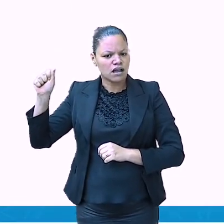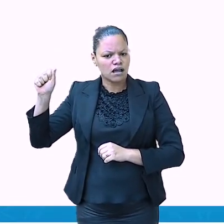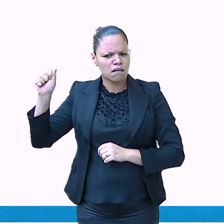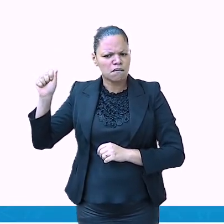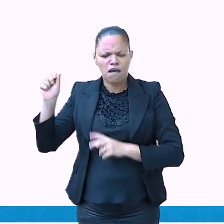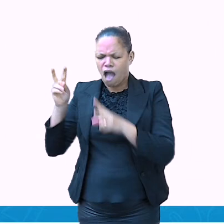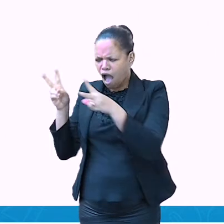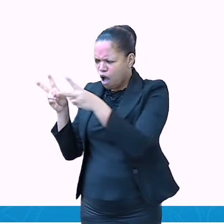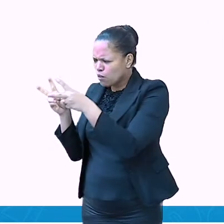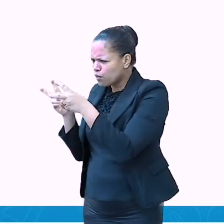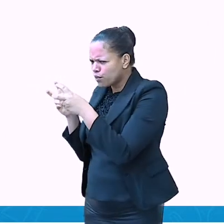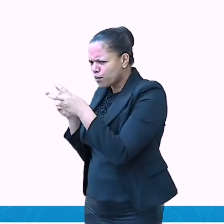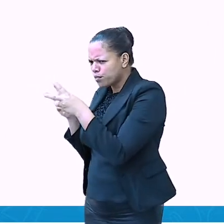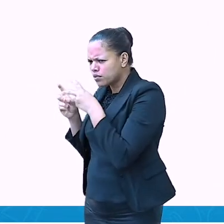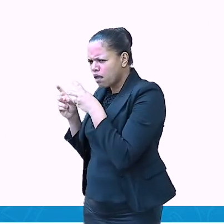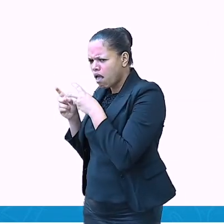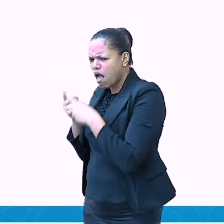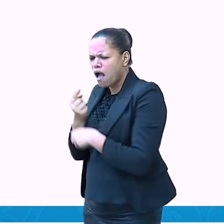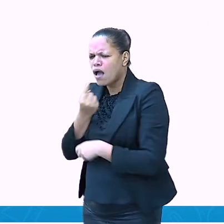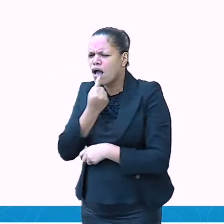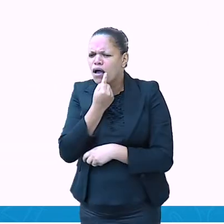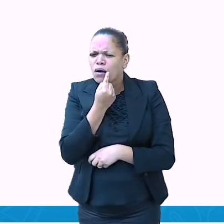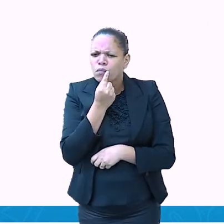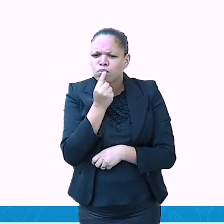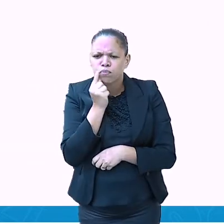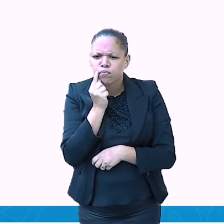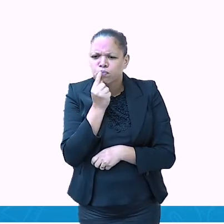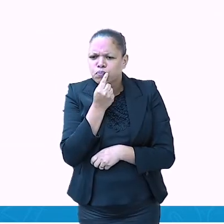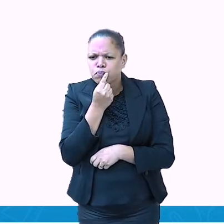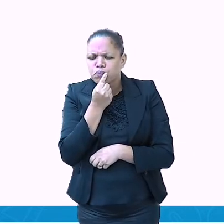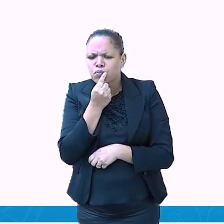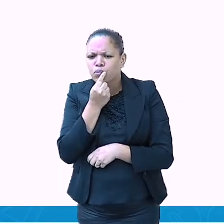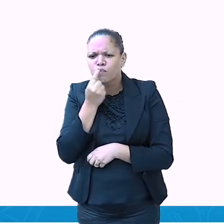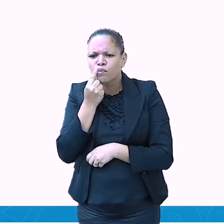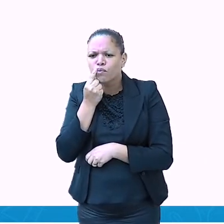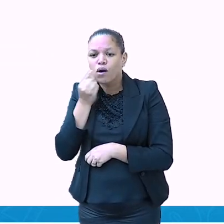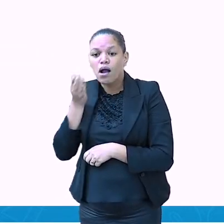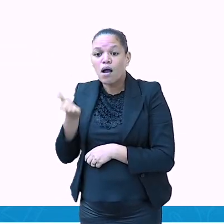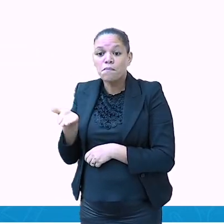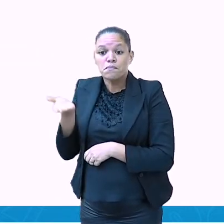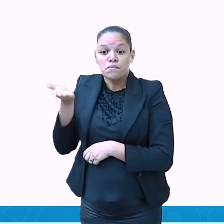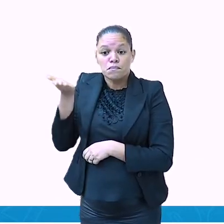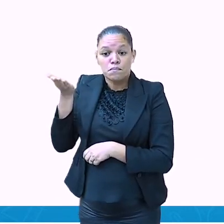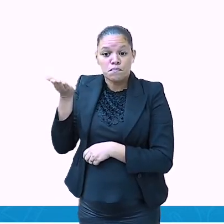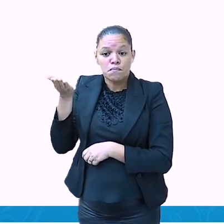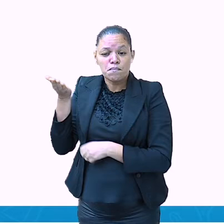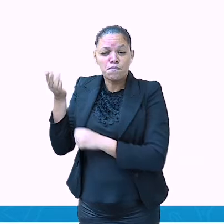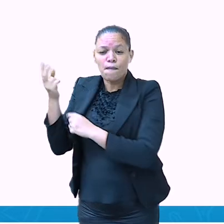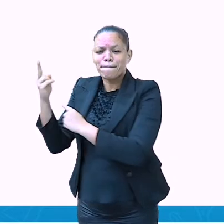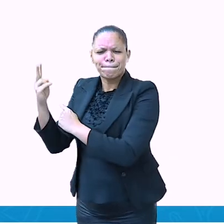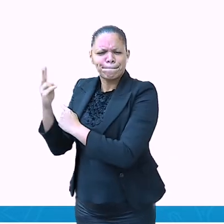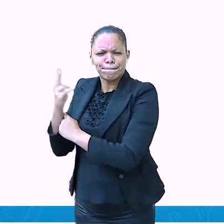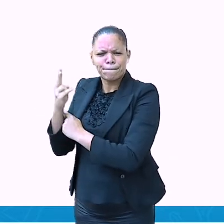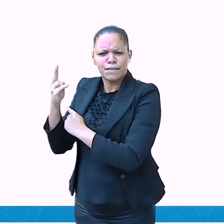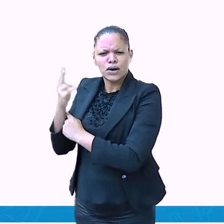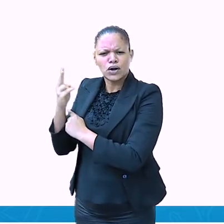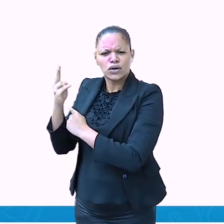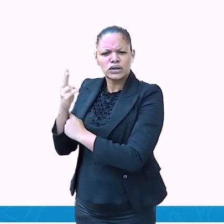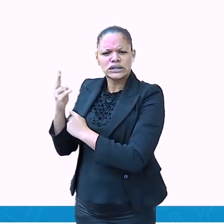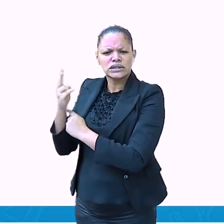que a boca é mais em cima, que eles têm uma proteção aqui em cima das